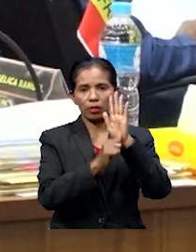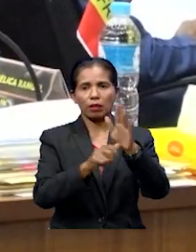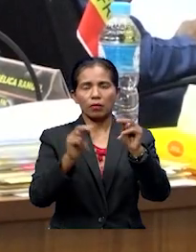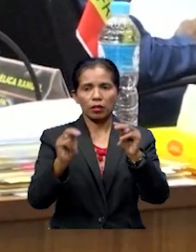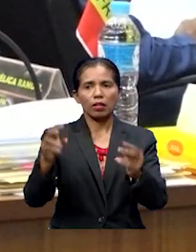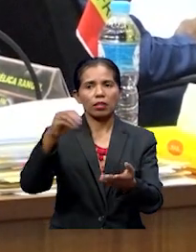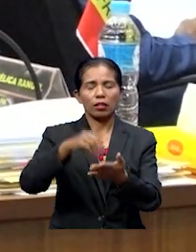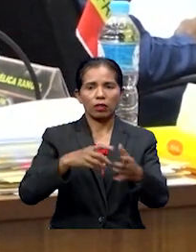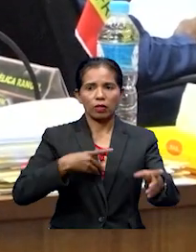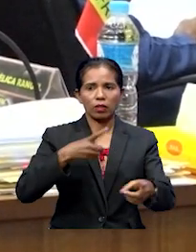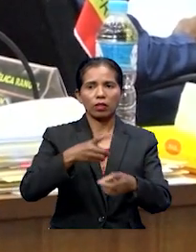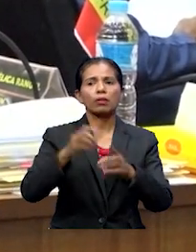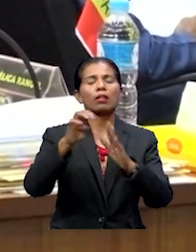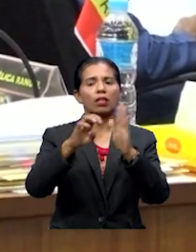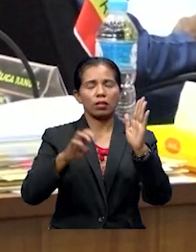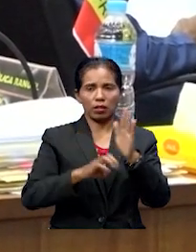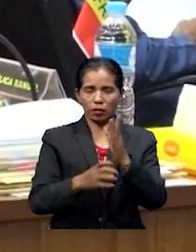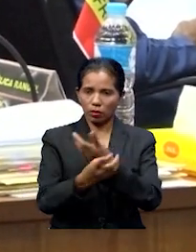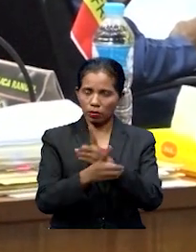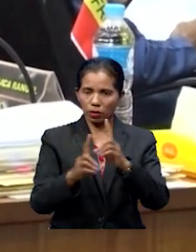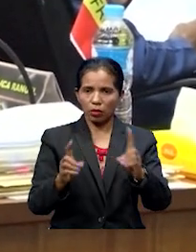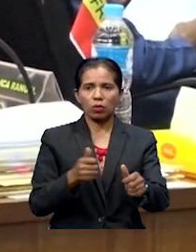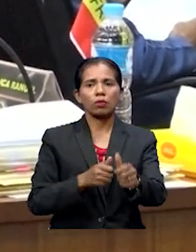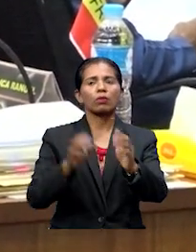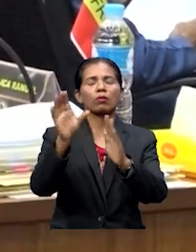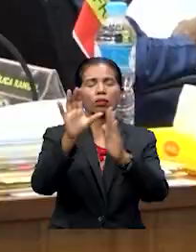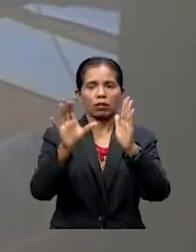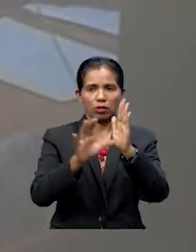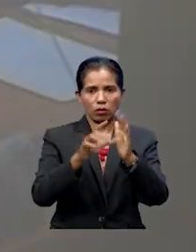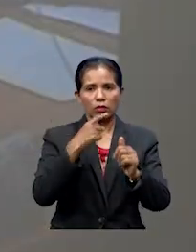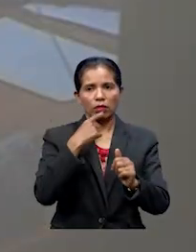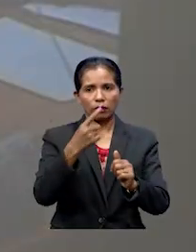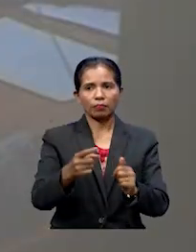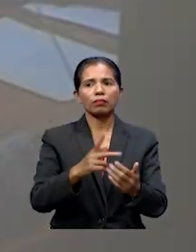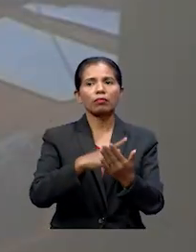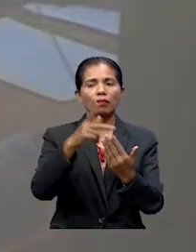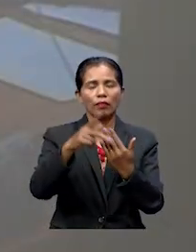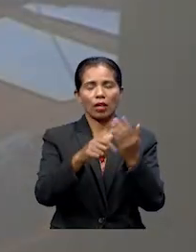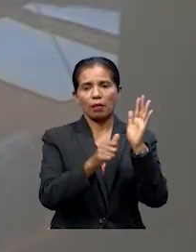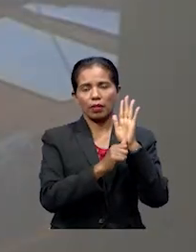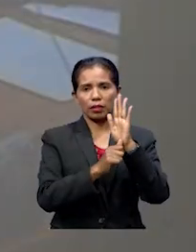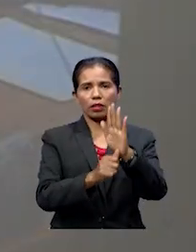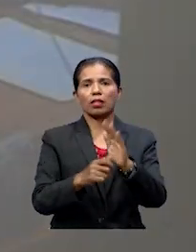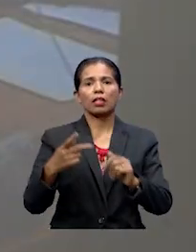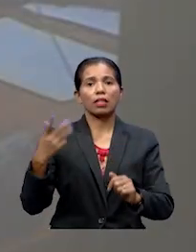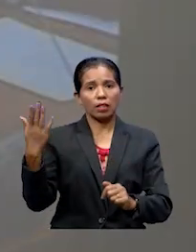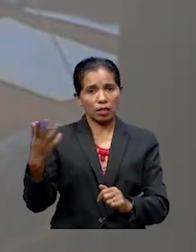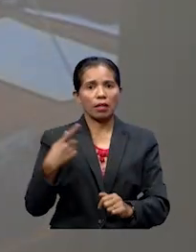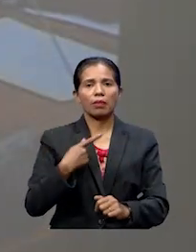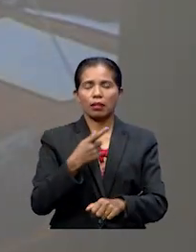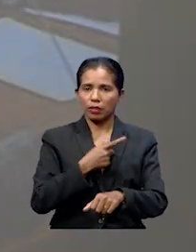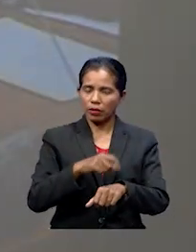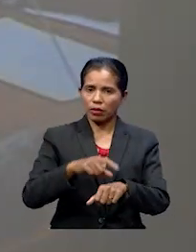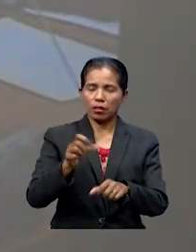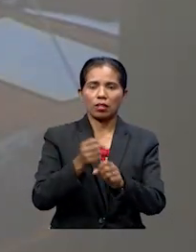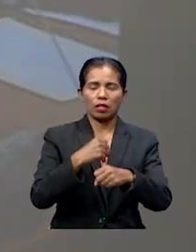hatur direito ao Estado Democrático, tuir Constituição Haruka. Programa nebe apresenta ia Parlamento Nacional,